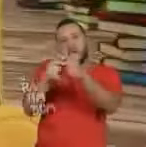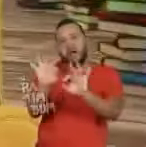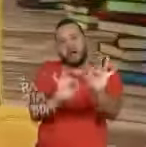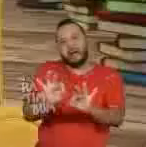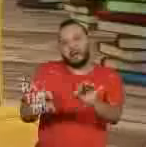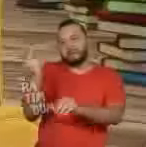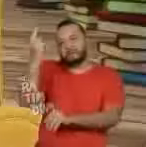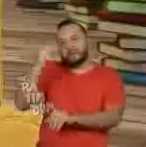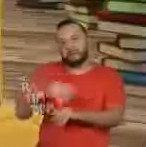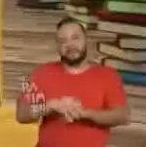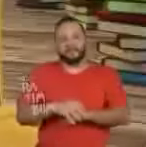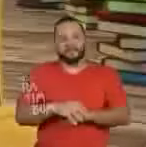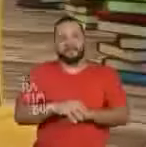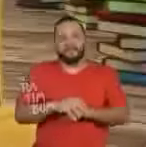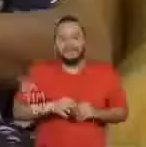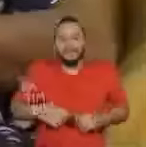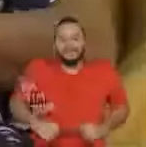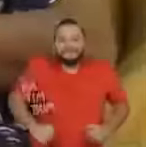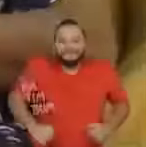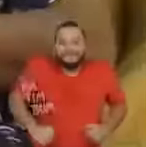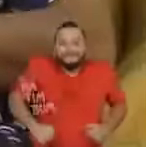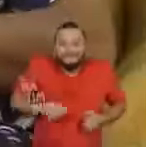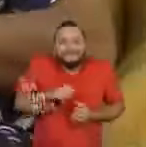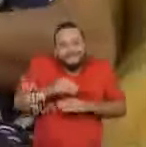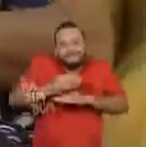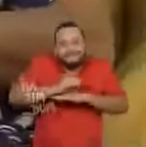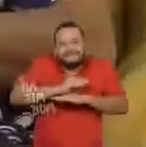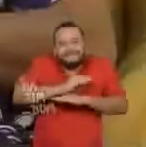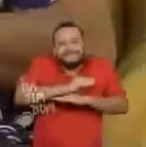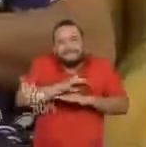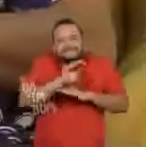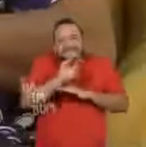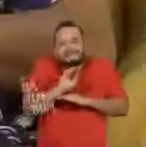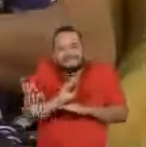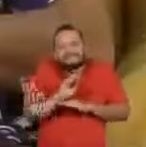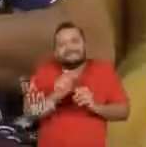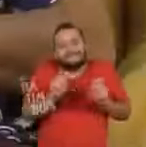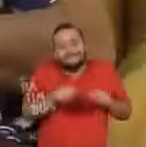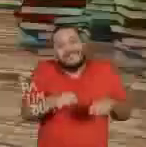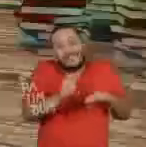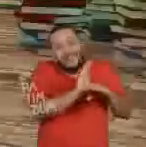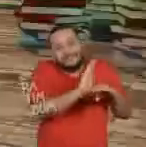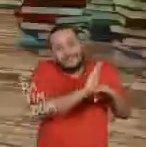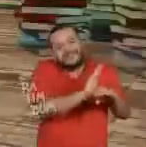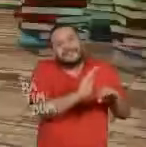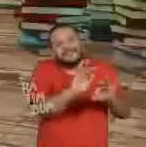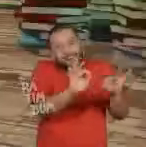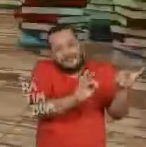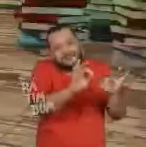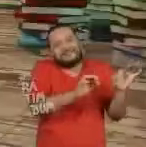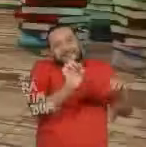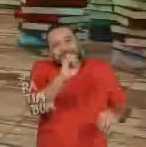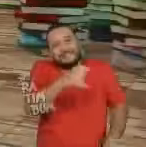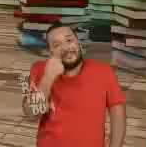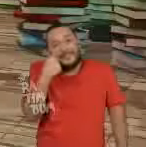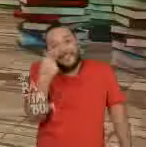vovô Tatu-Bolinha sorriu e disse assim: tem sim, senhor Barão. Olhe lá. E apontou na direção